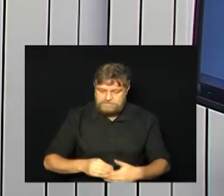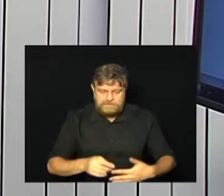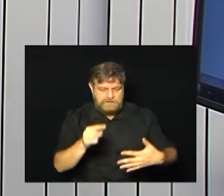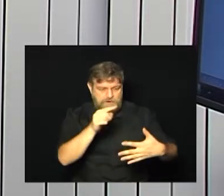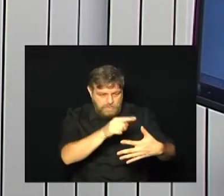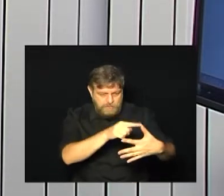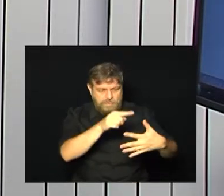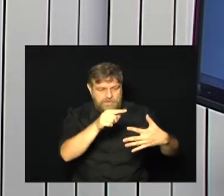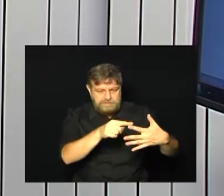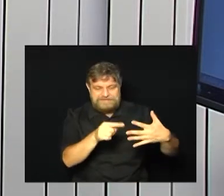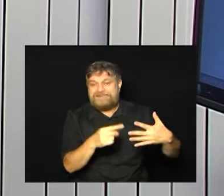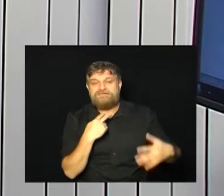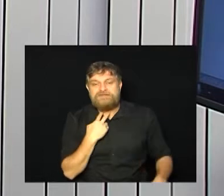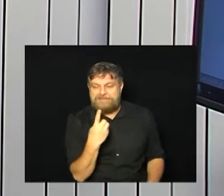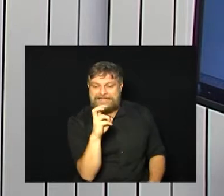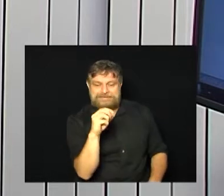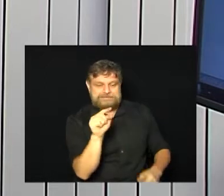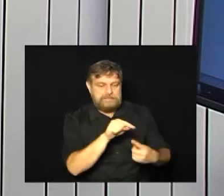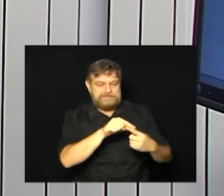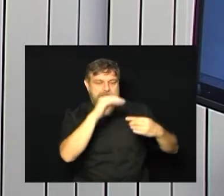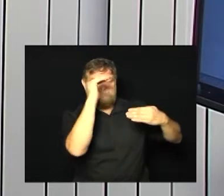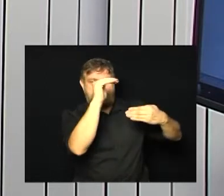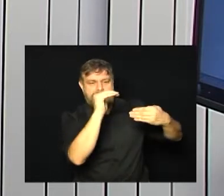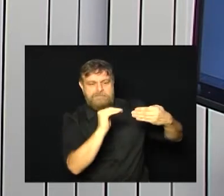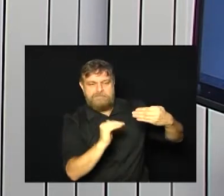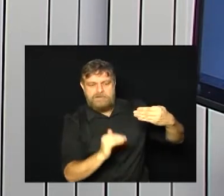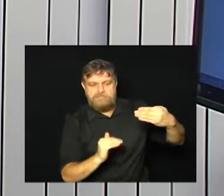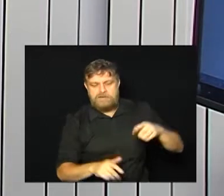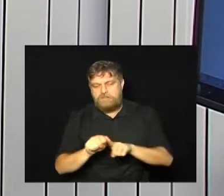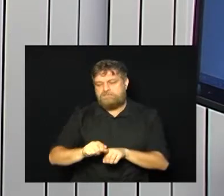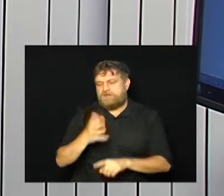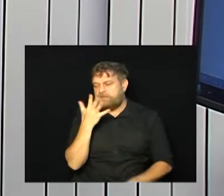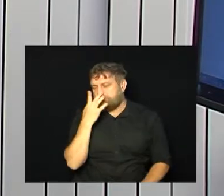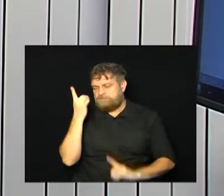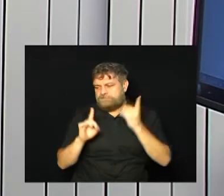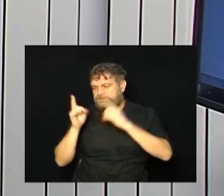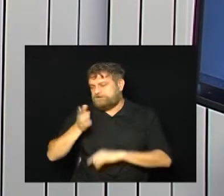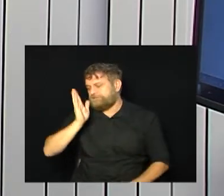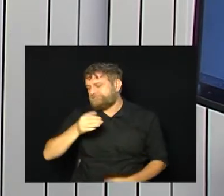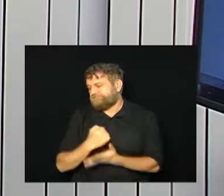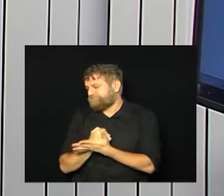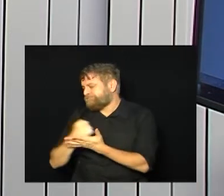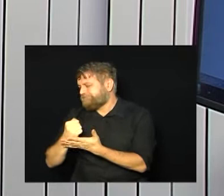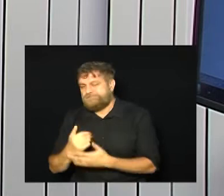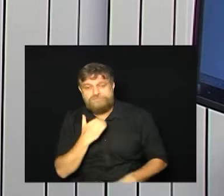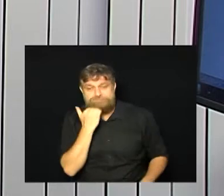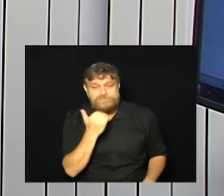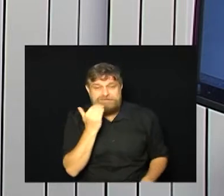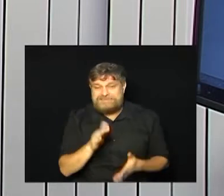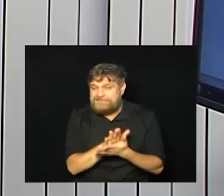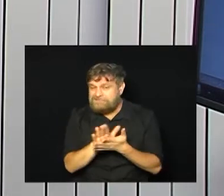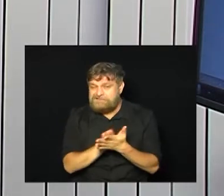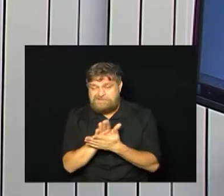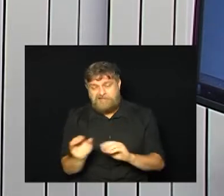Não coloca aí 15 metas para fazer já no mês de janeiro, que senão no fevereiro você já está esgotado e muitas vezes nem conseguiu fazer boa